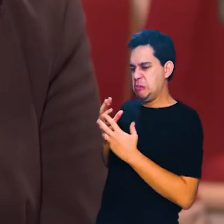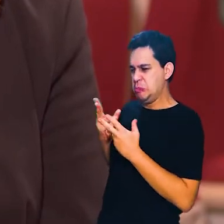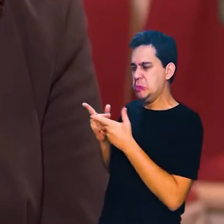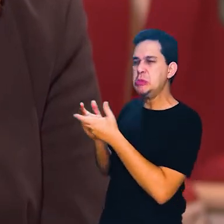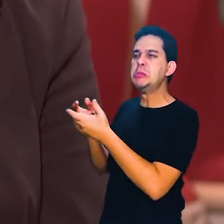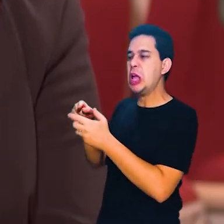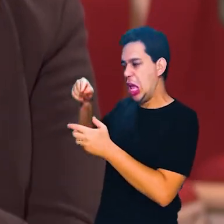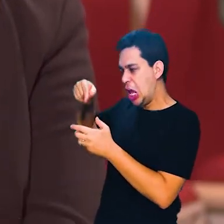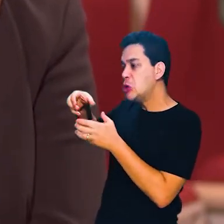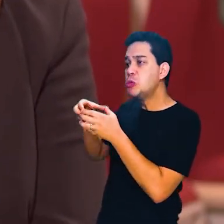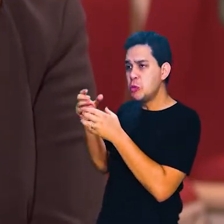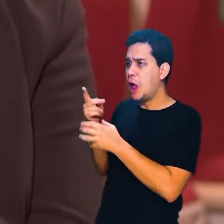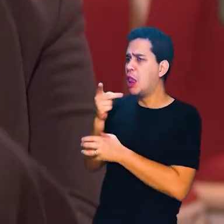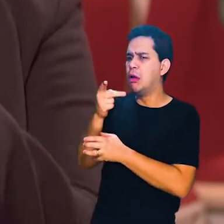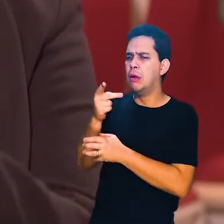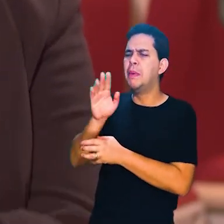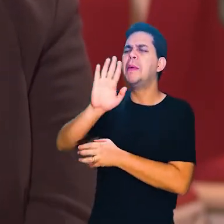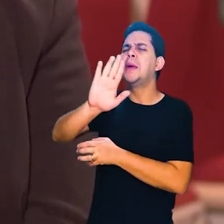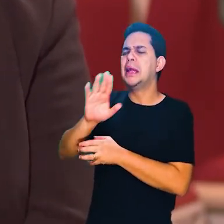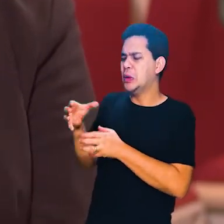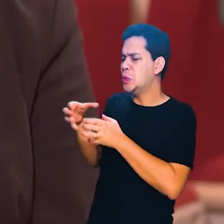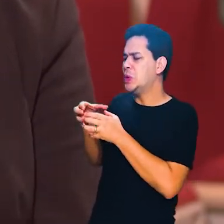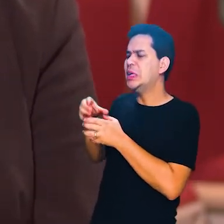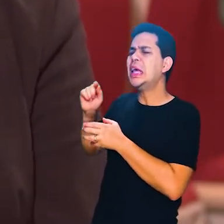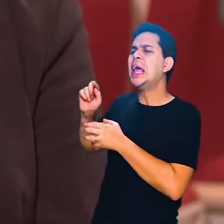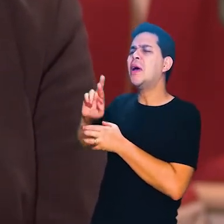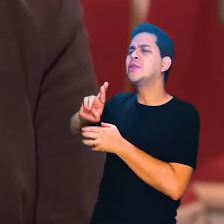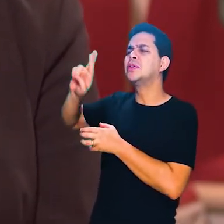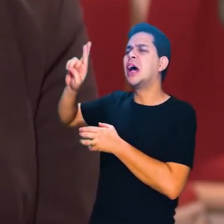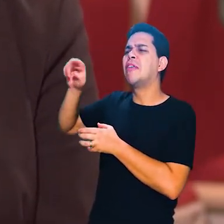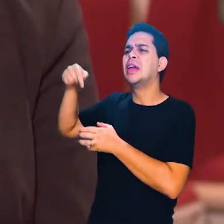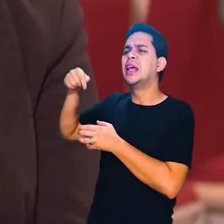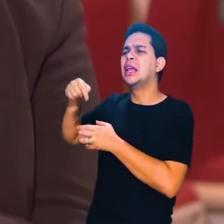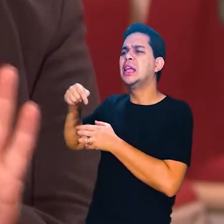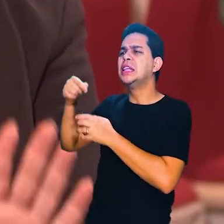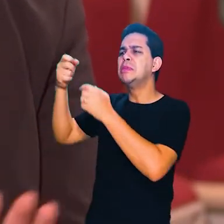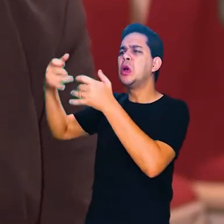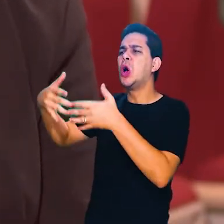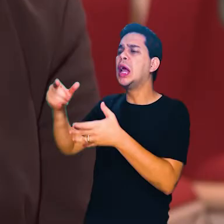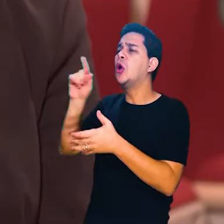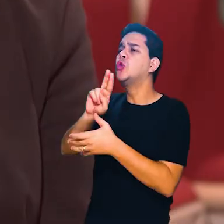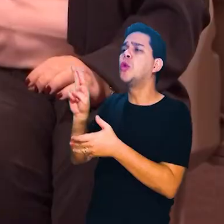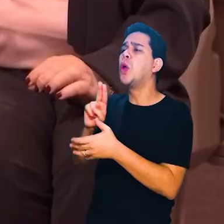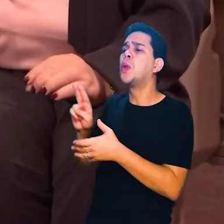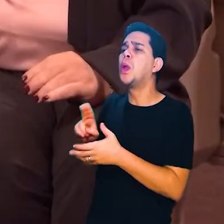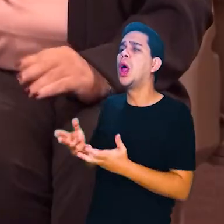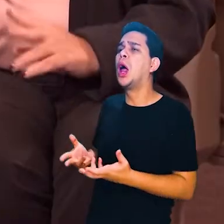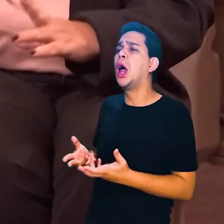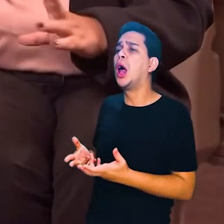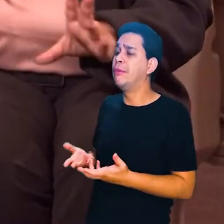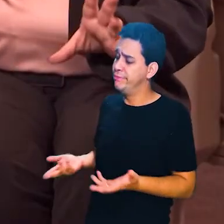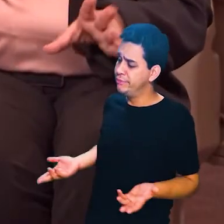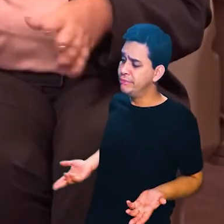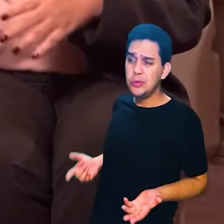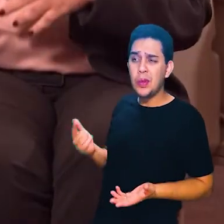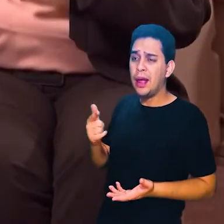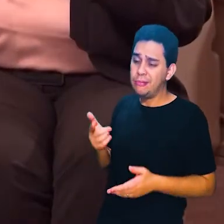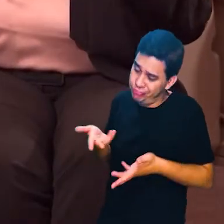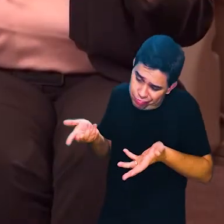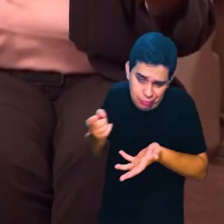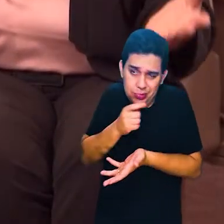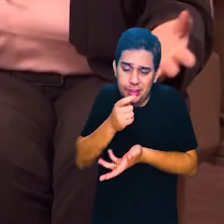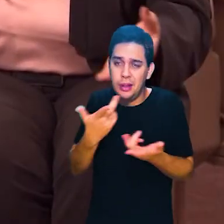do especialista? Se disser o nome, pesquisa quem é esse especialista. Ele vai ter que aparecer em algum lugar. Se ele tem toda